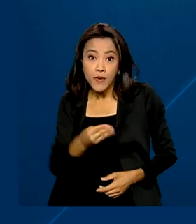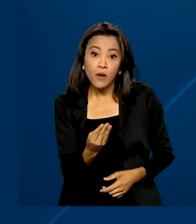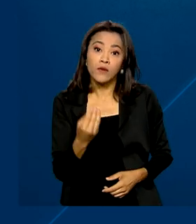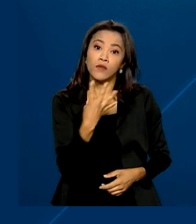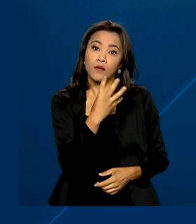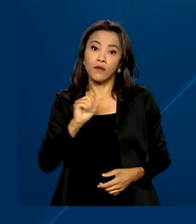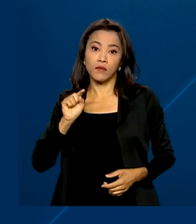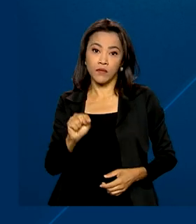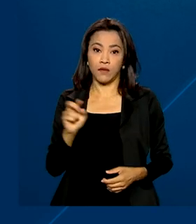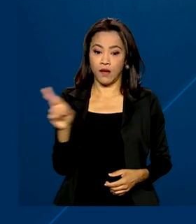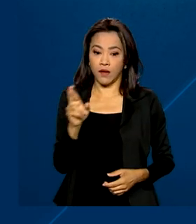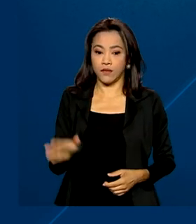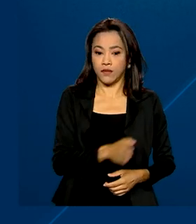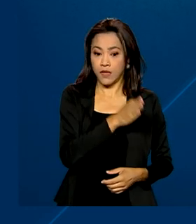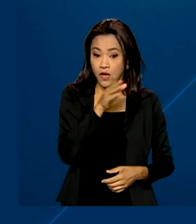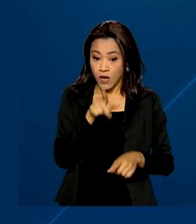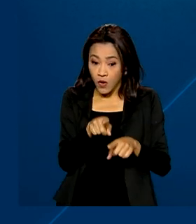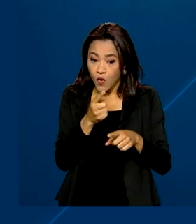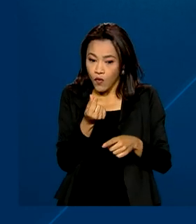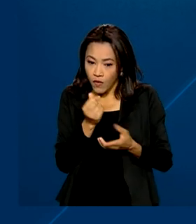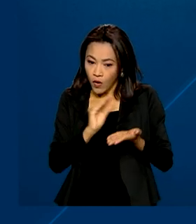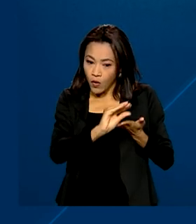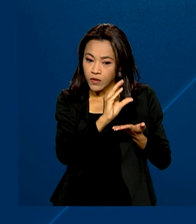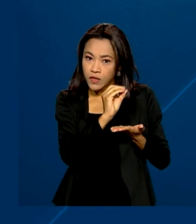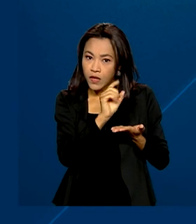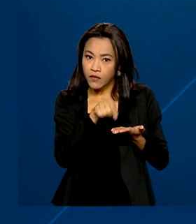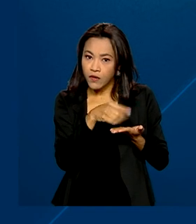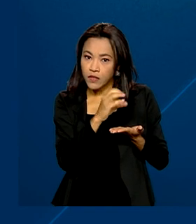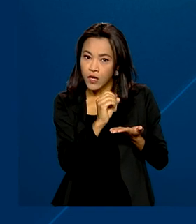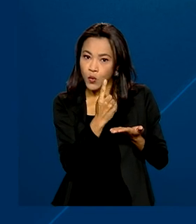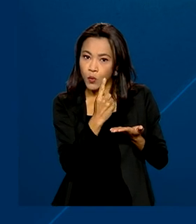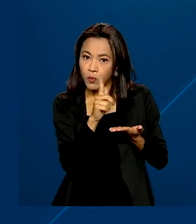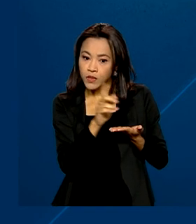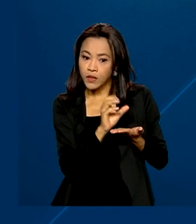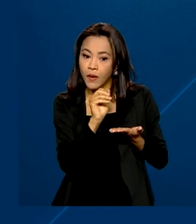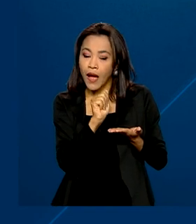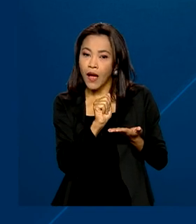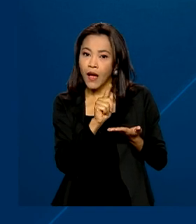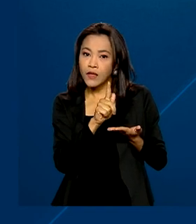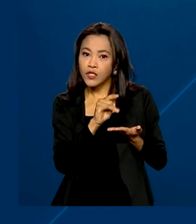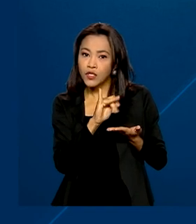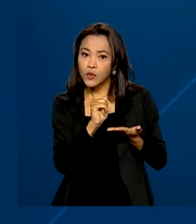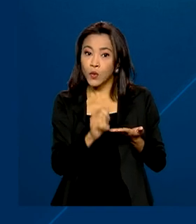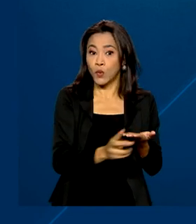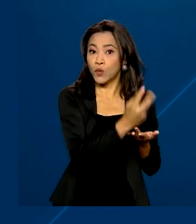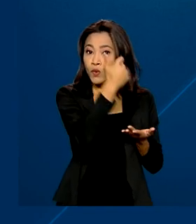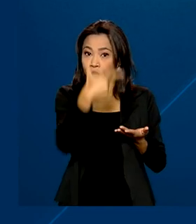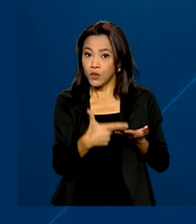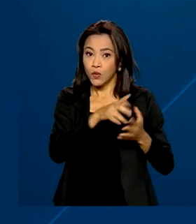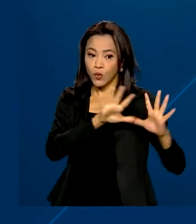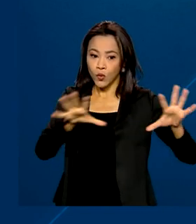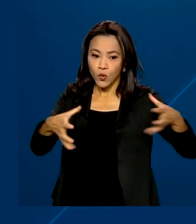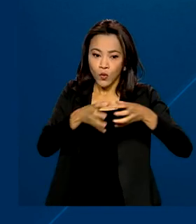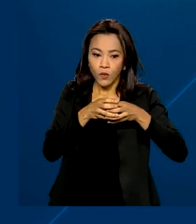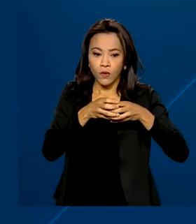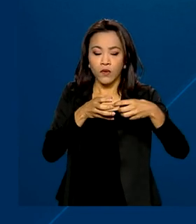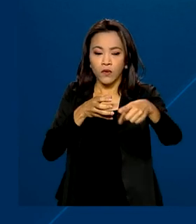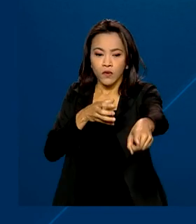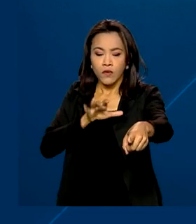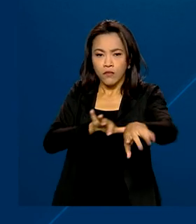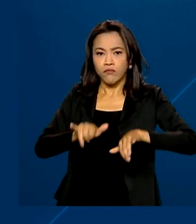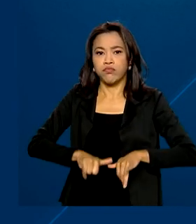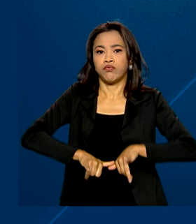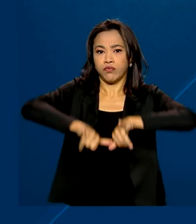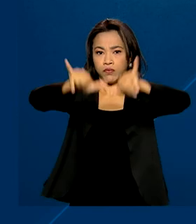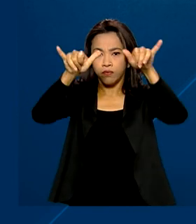mil reais Ágio de 0,01 por cento o segundo bloco Norte dois composto pelos